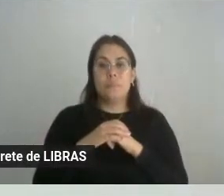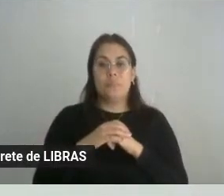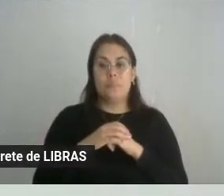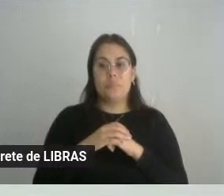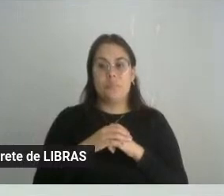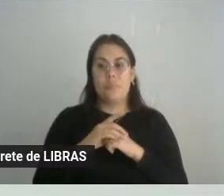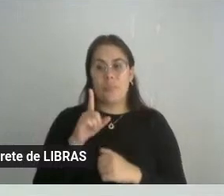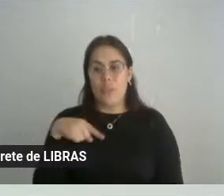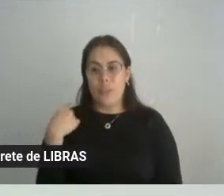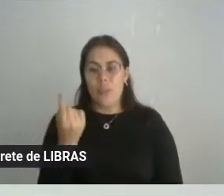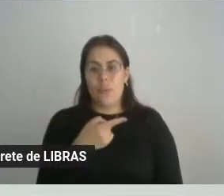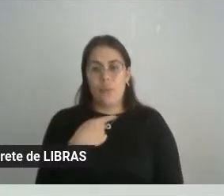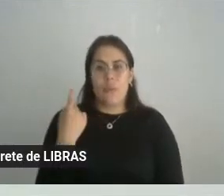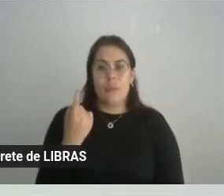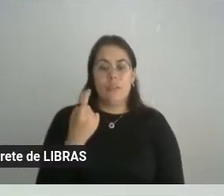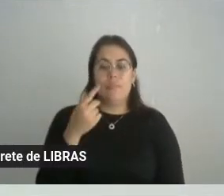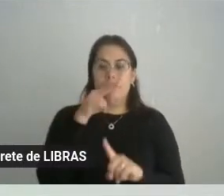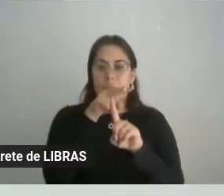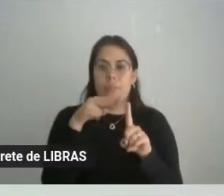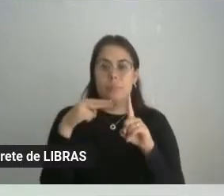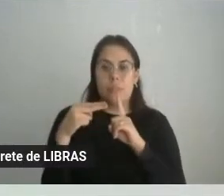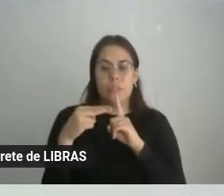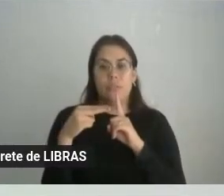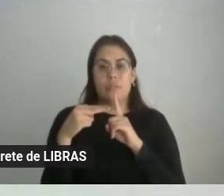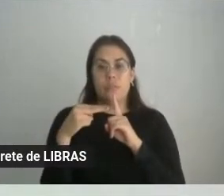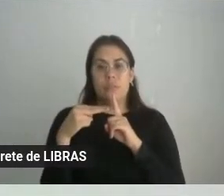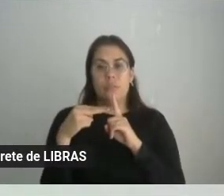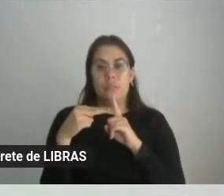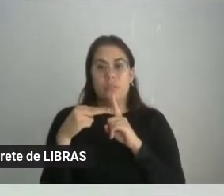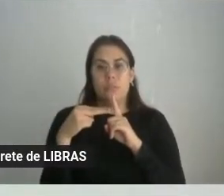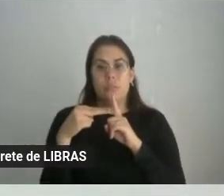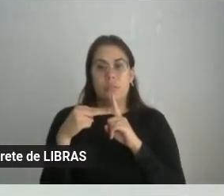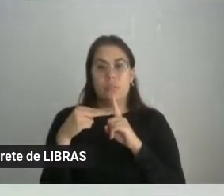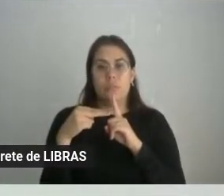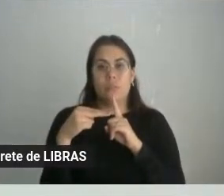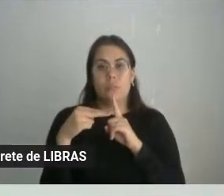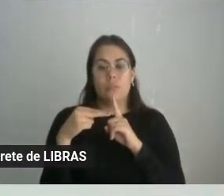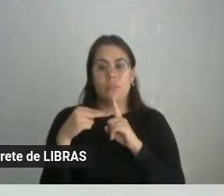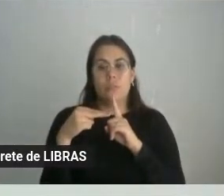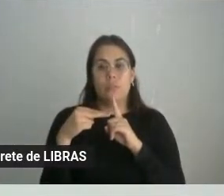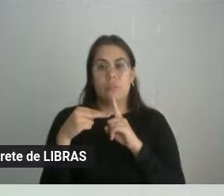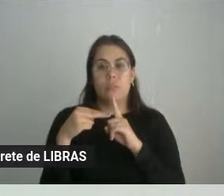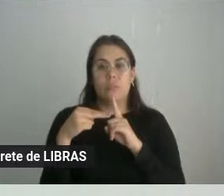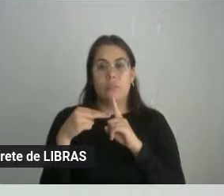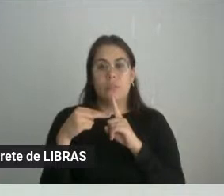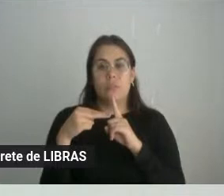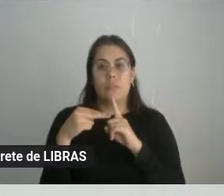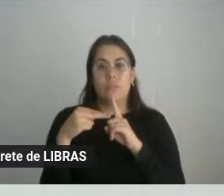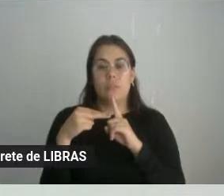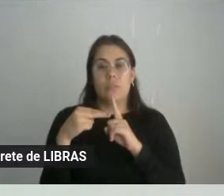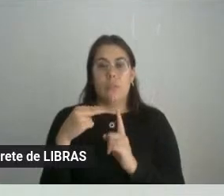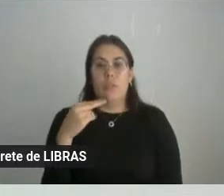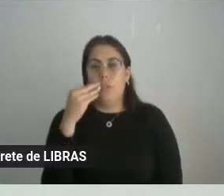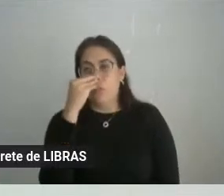nós partimos de uma perspectiva de que, eu vou colocar isso daqui para frente nas nossas redes, Rosinha, ignorar não é